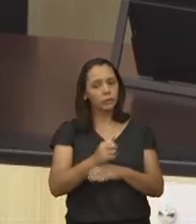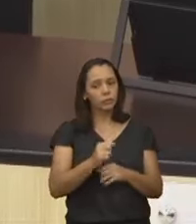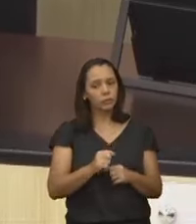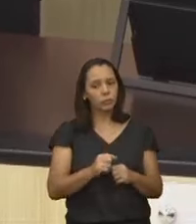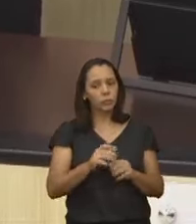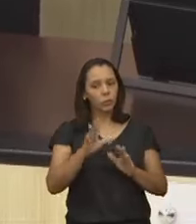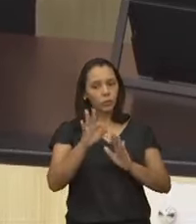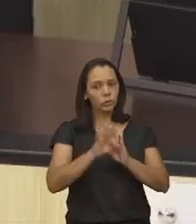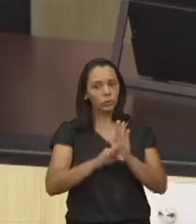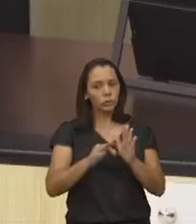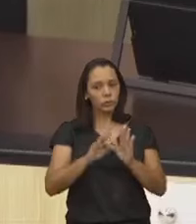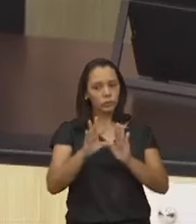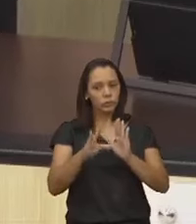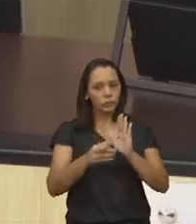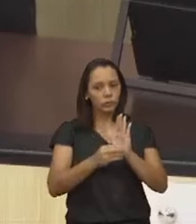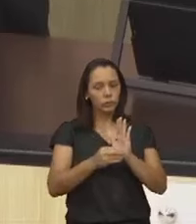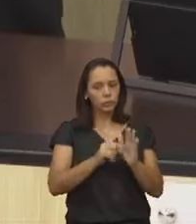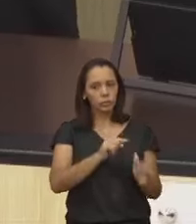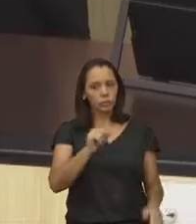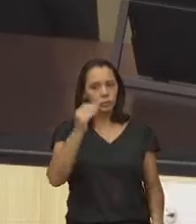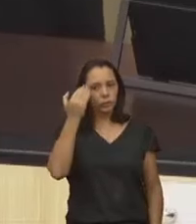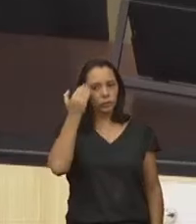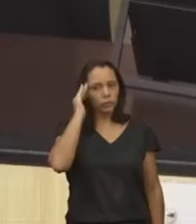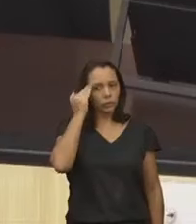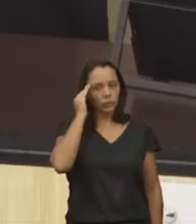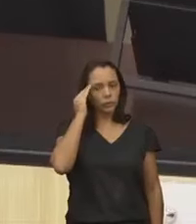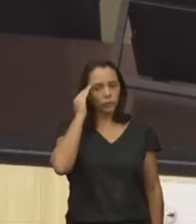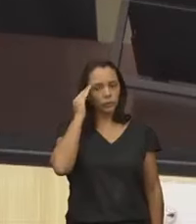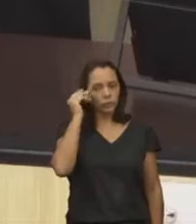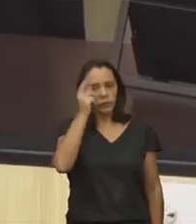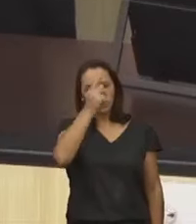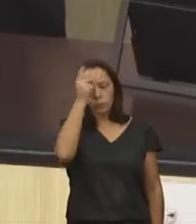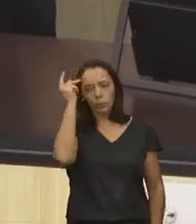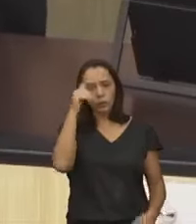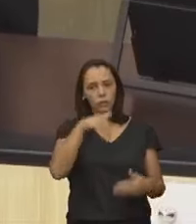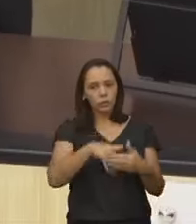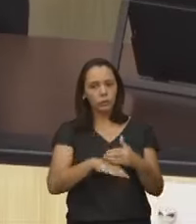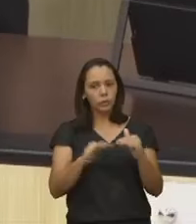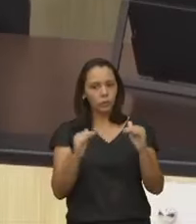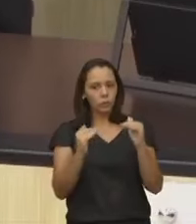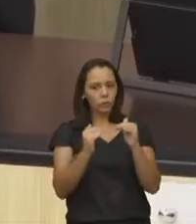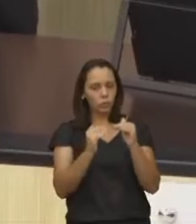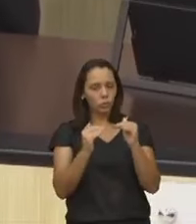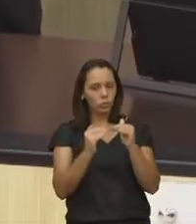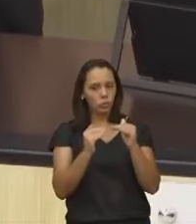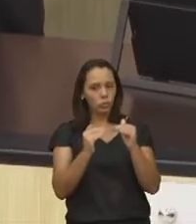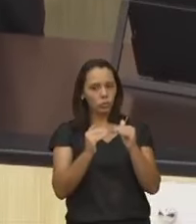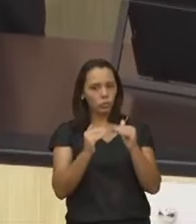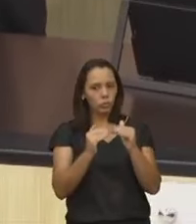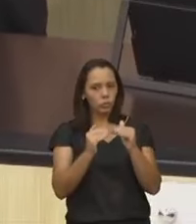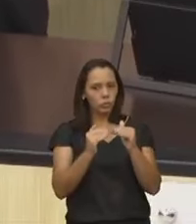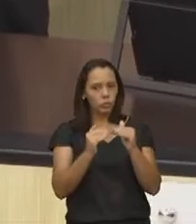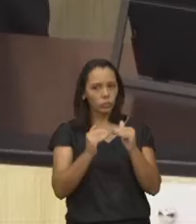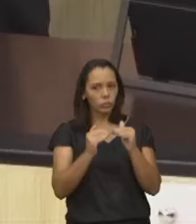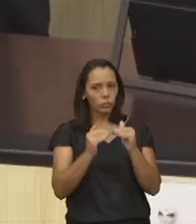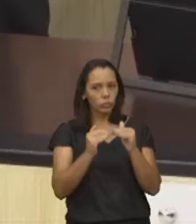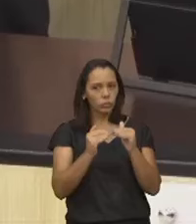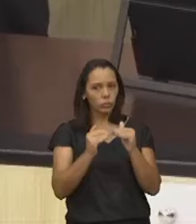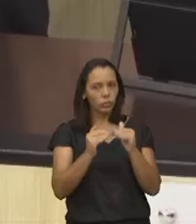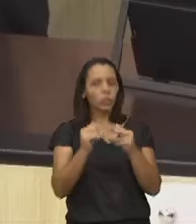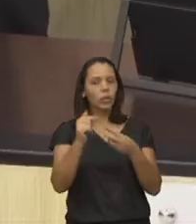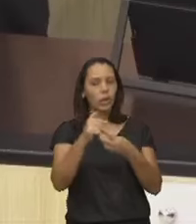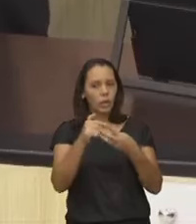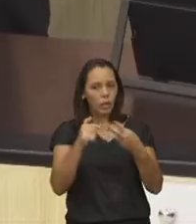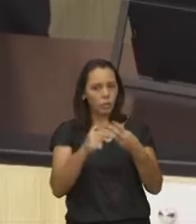os vereadores entendam, quem votar favorável está mantendo as 2